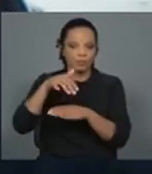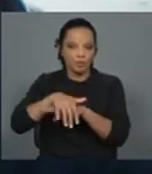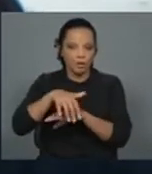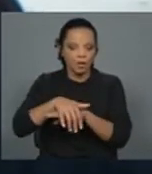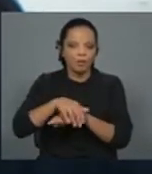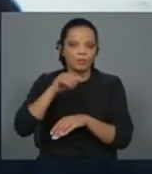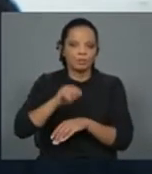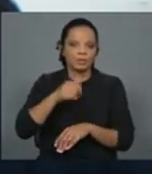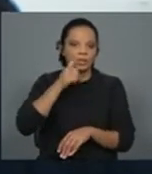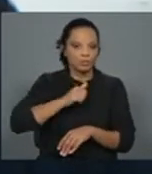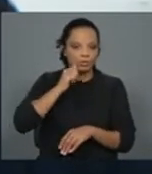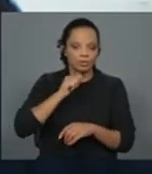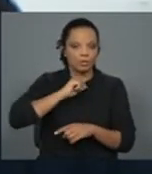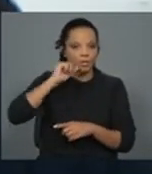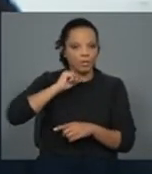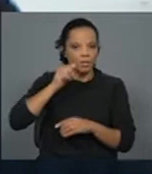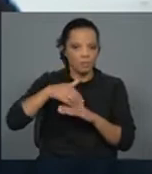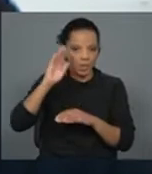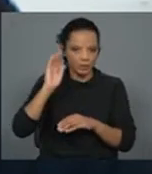portanto, nos Açores são mais frequentes, não é?